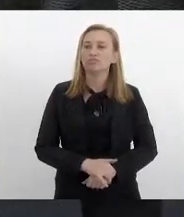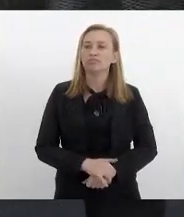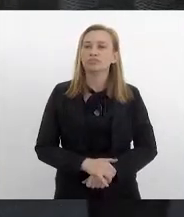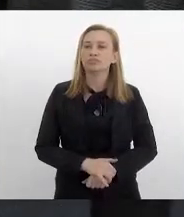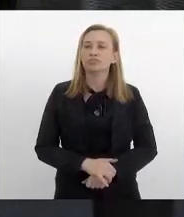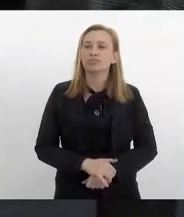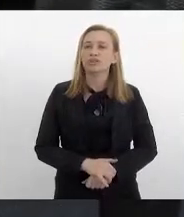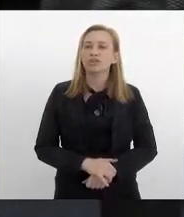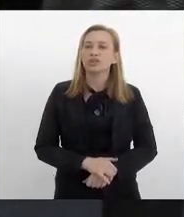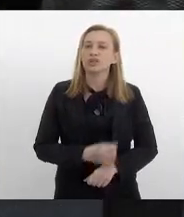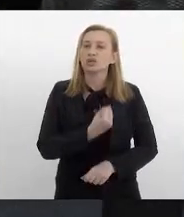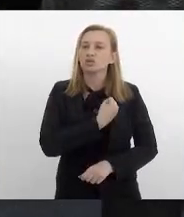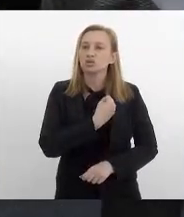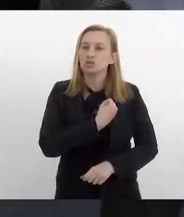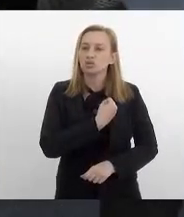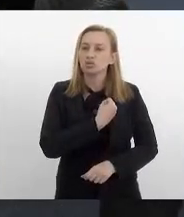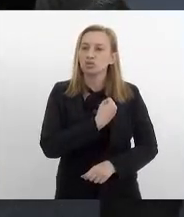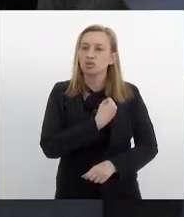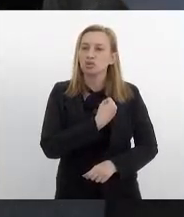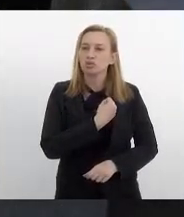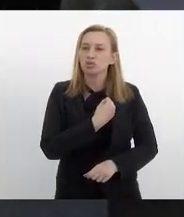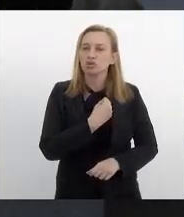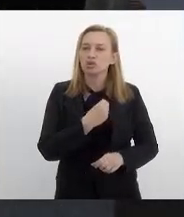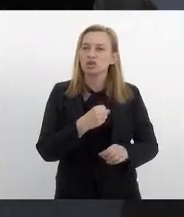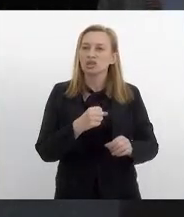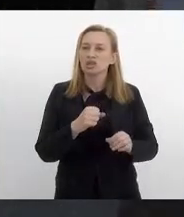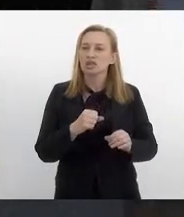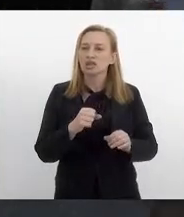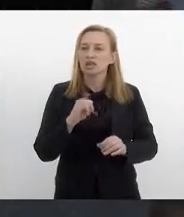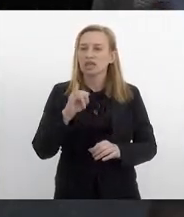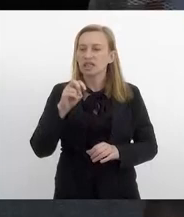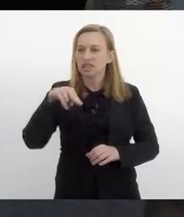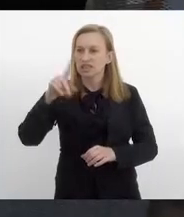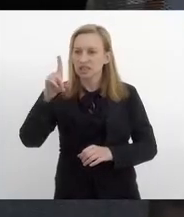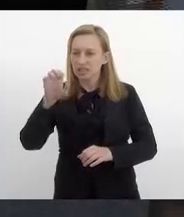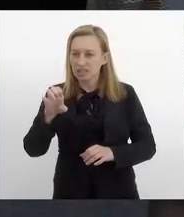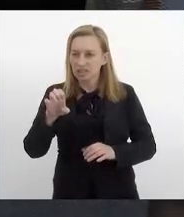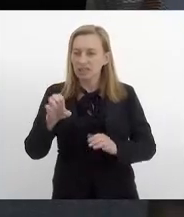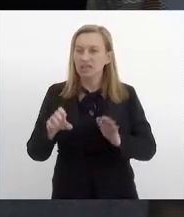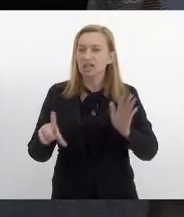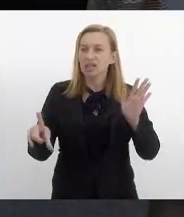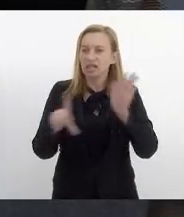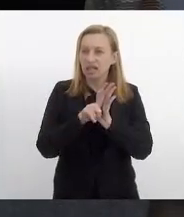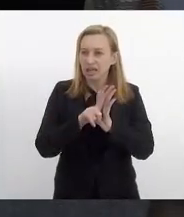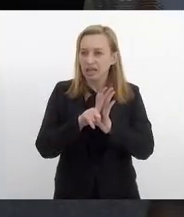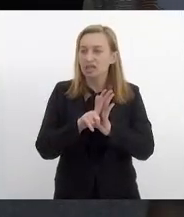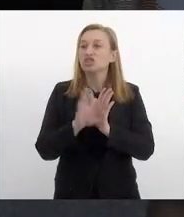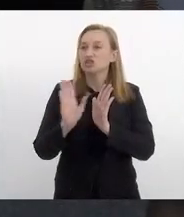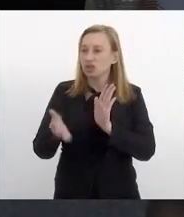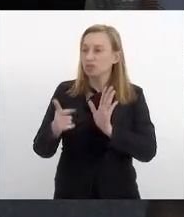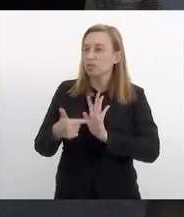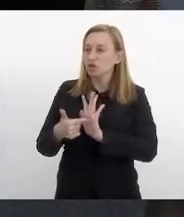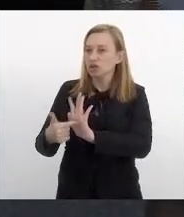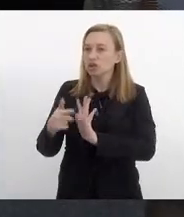Definição do índice em lei específica. Está definido no texto do IPVA.